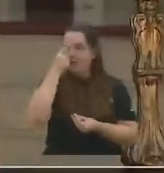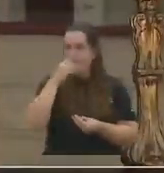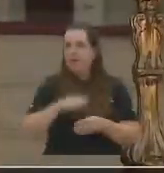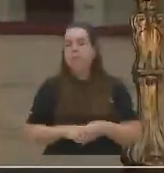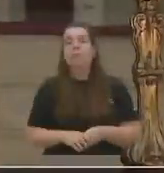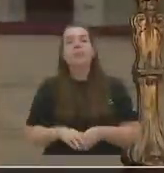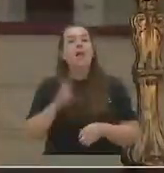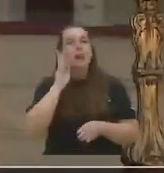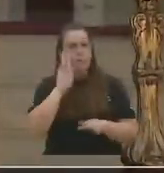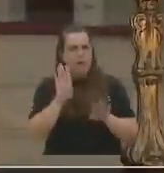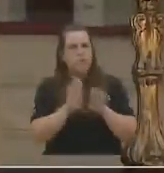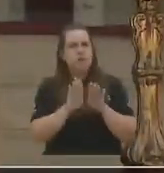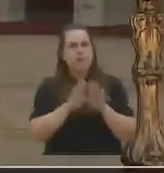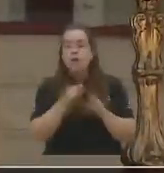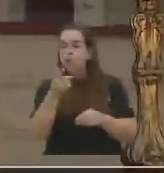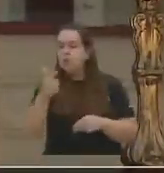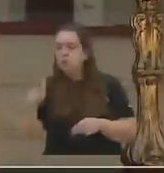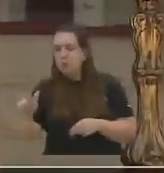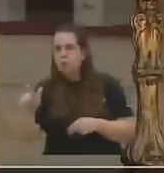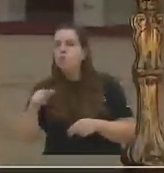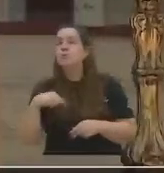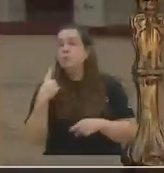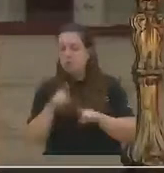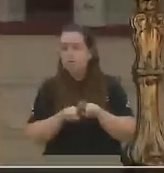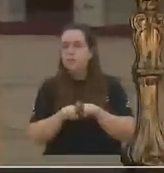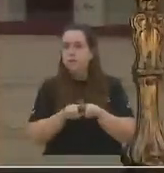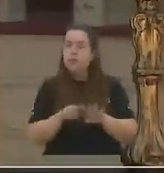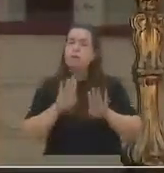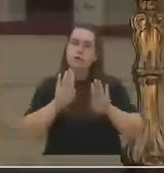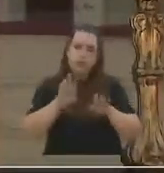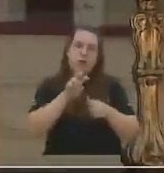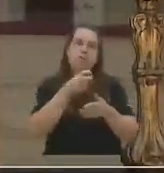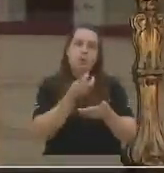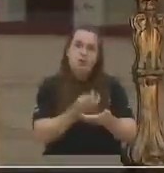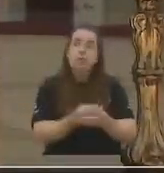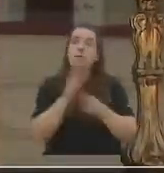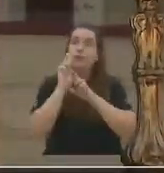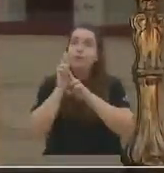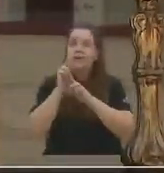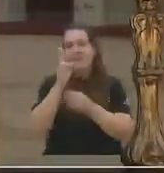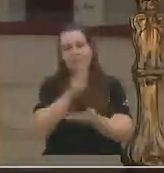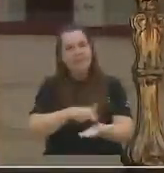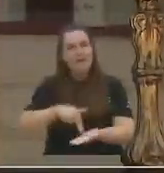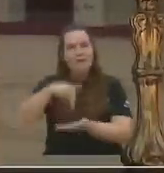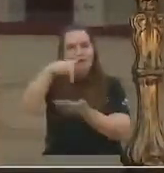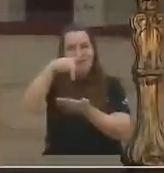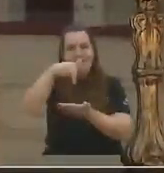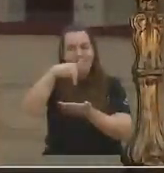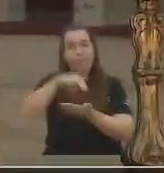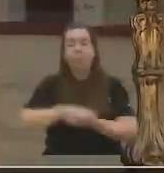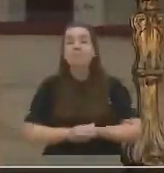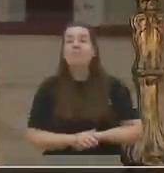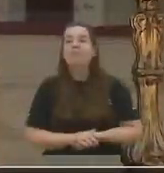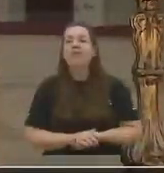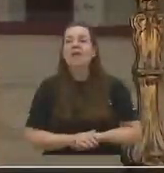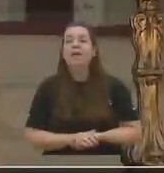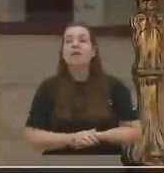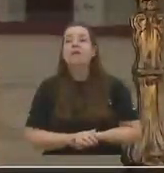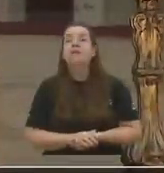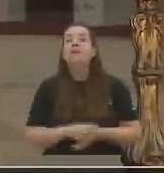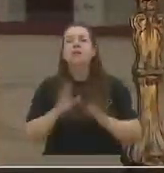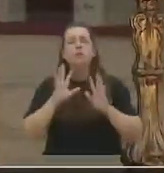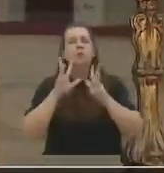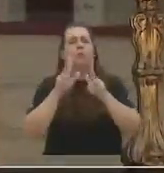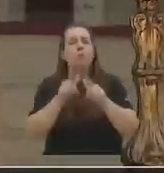face. Lembrai-vos também dos outros nossos irmãos e irmãs que morreram na esperança da ressurreição. E